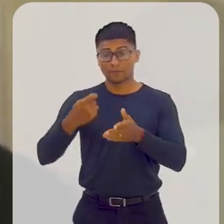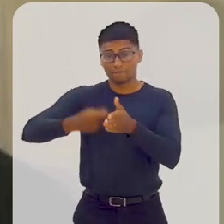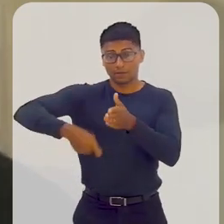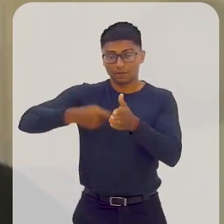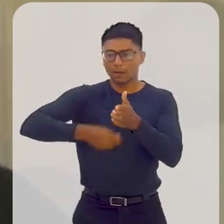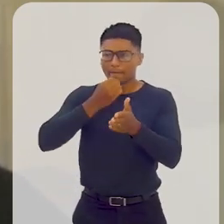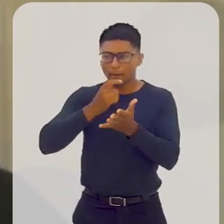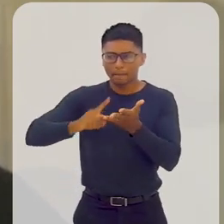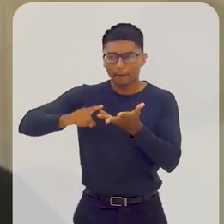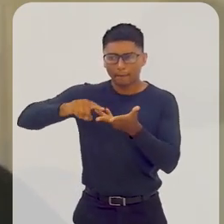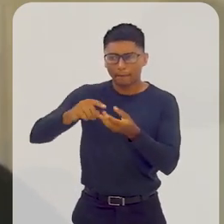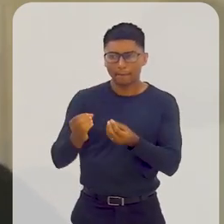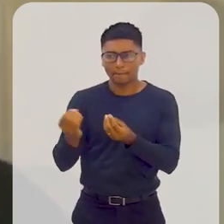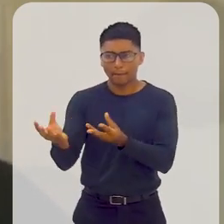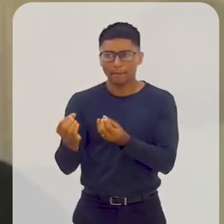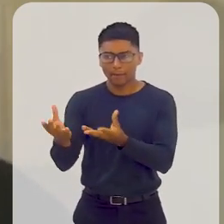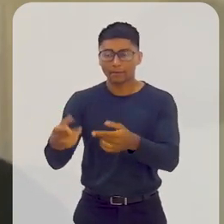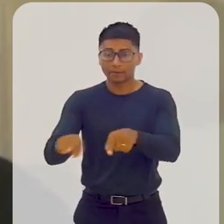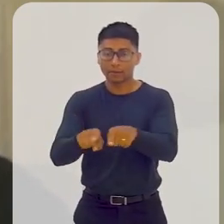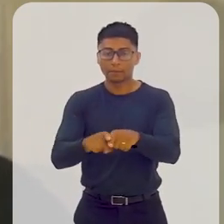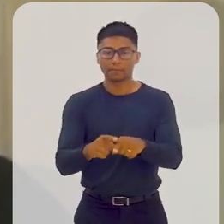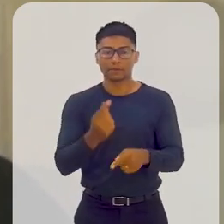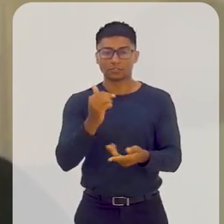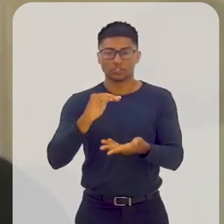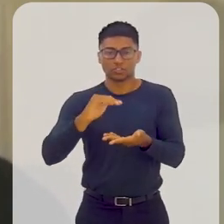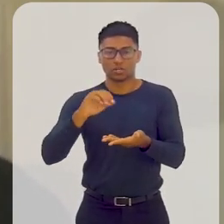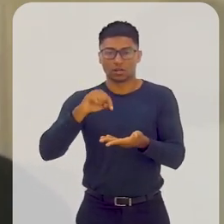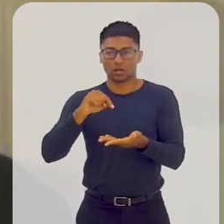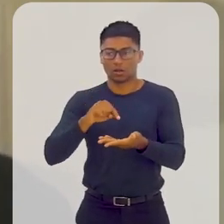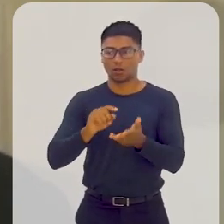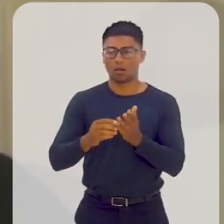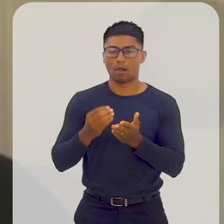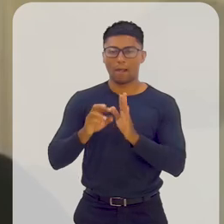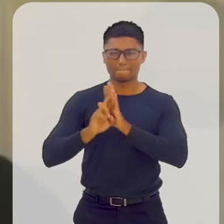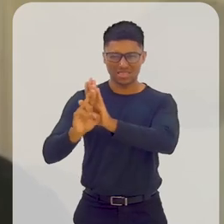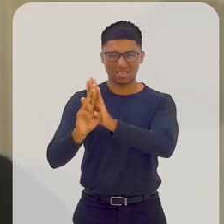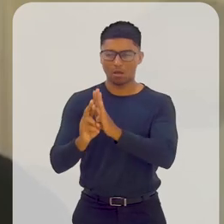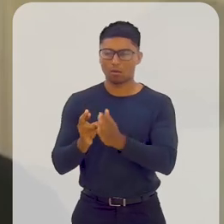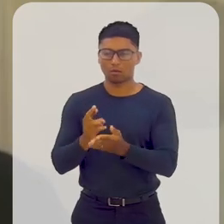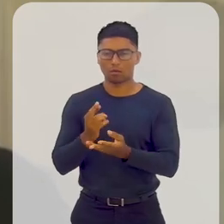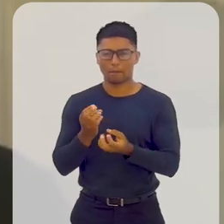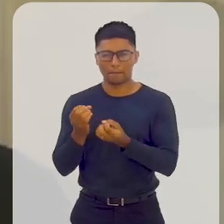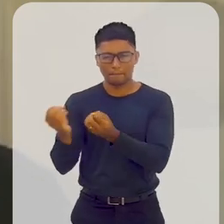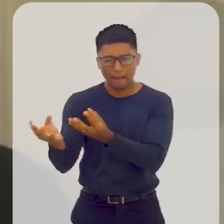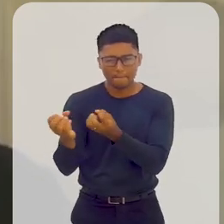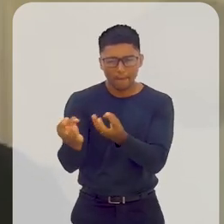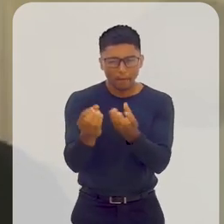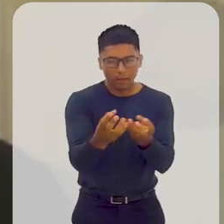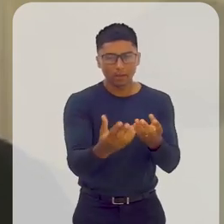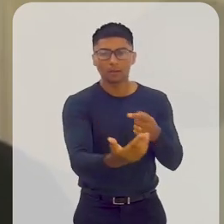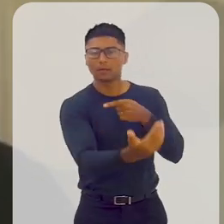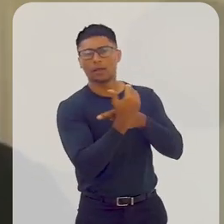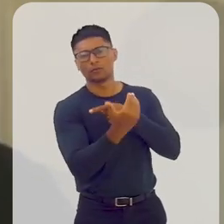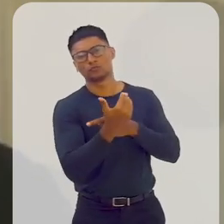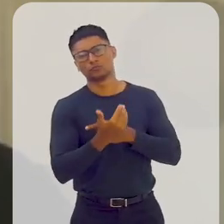fiscais, com as suas verbas de representação, né, nos ajude justamente